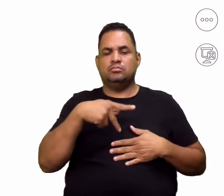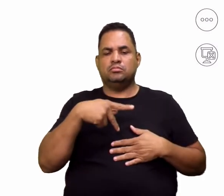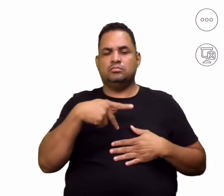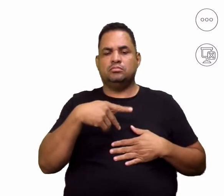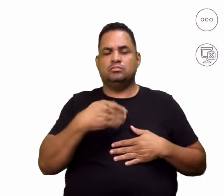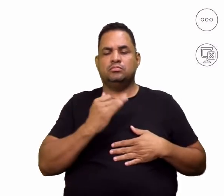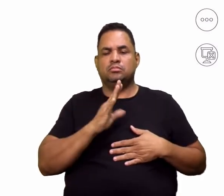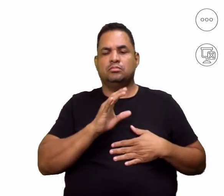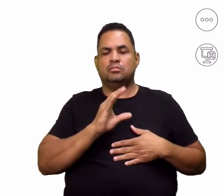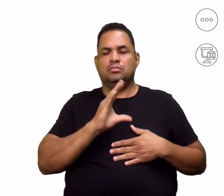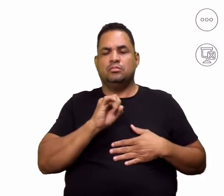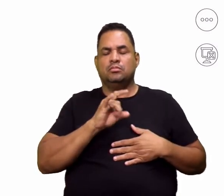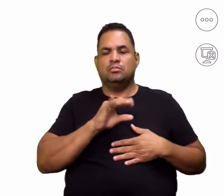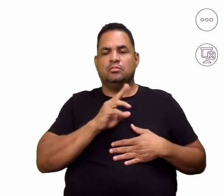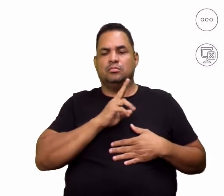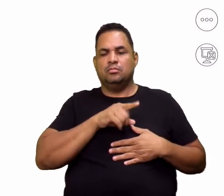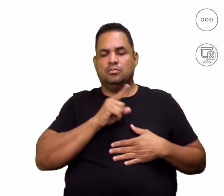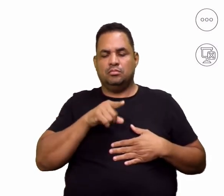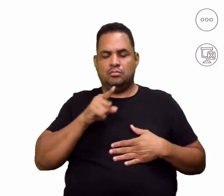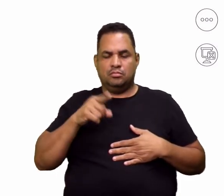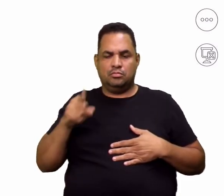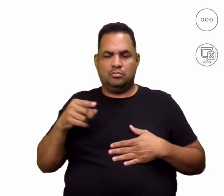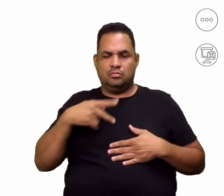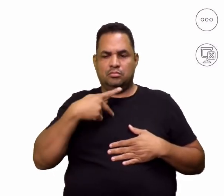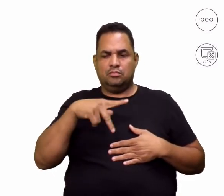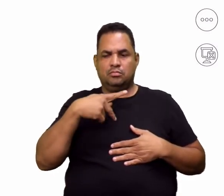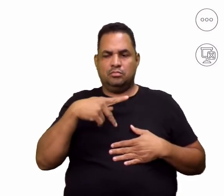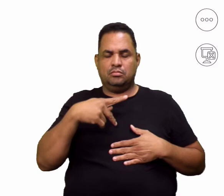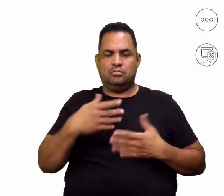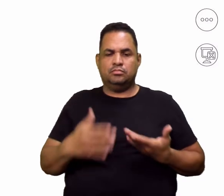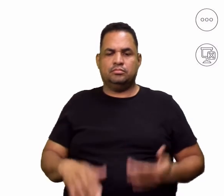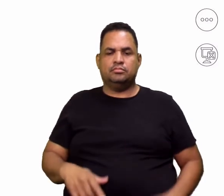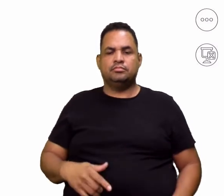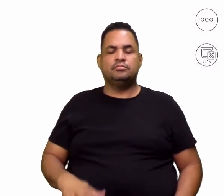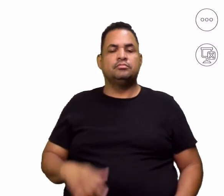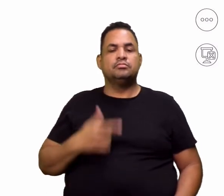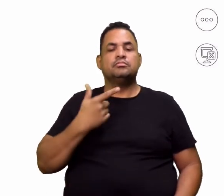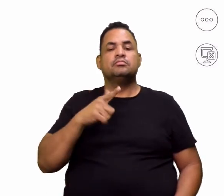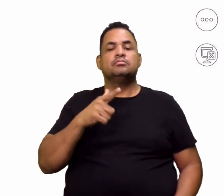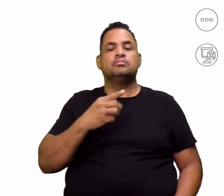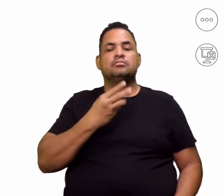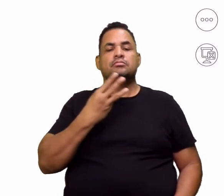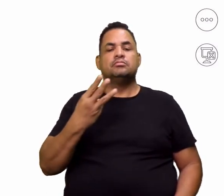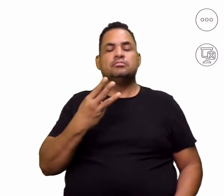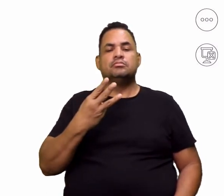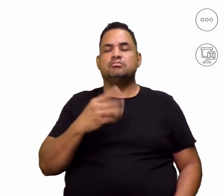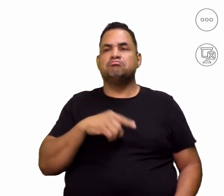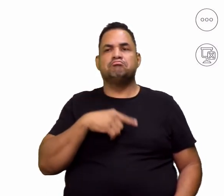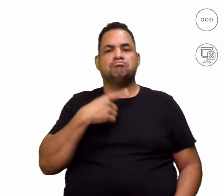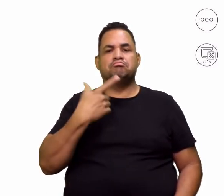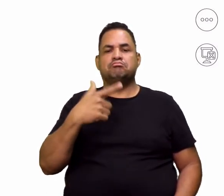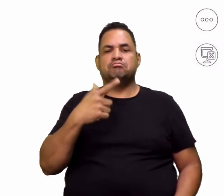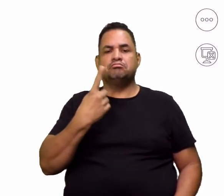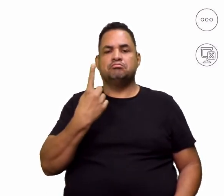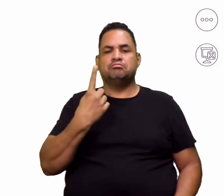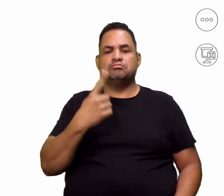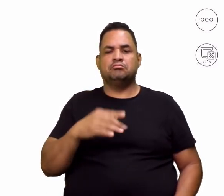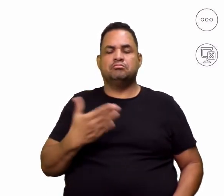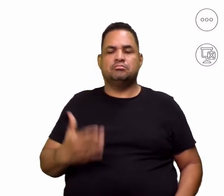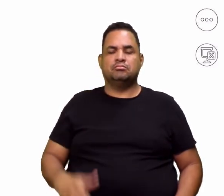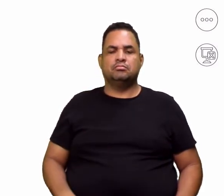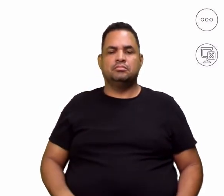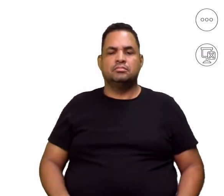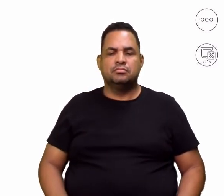a sequência dos pares de cromossomos, não vai ter 3, não vai ter só um, não vai ser nenhum desses 2